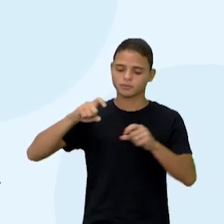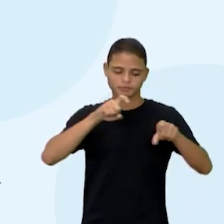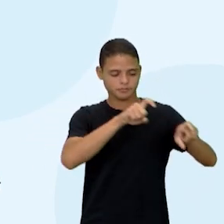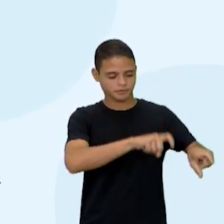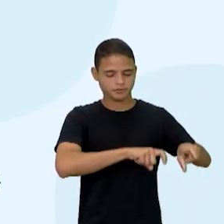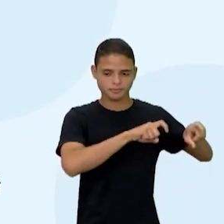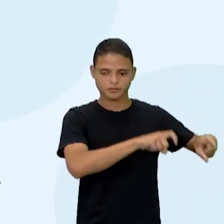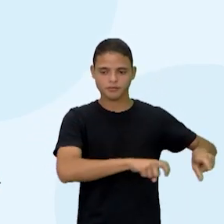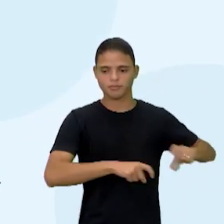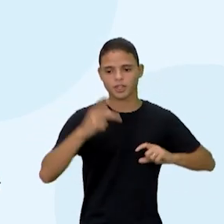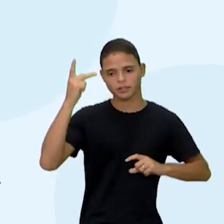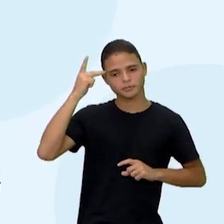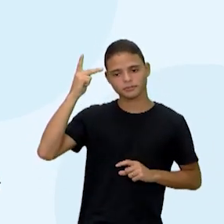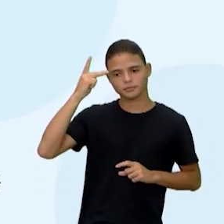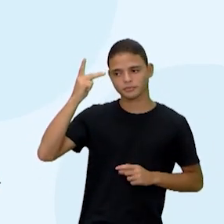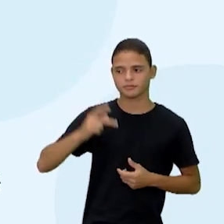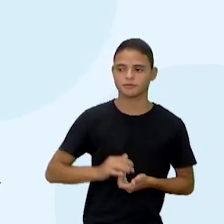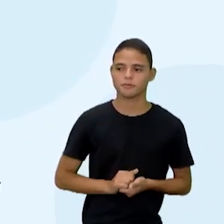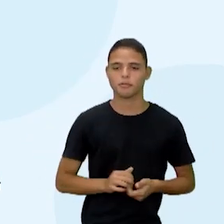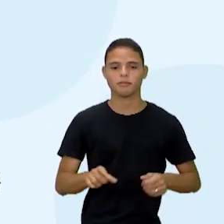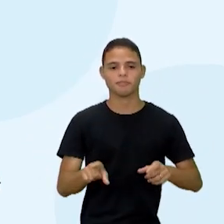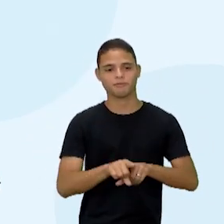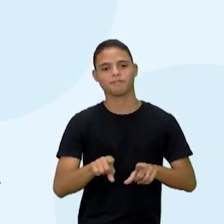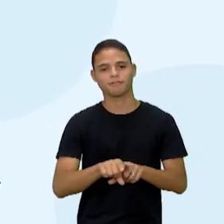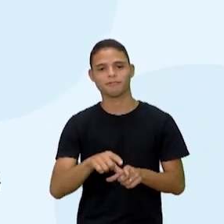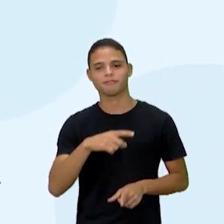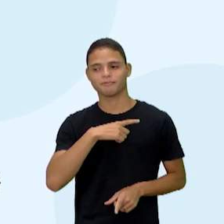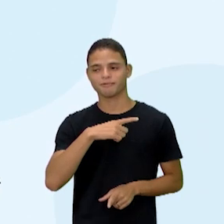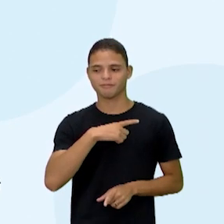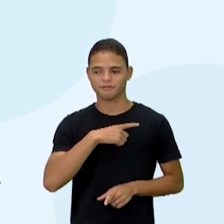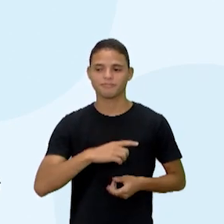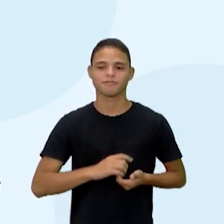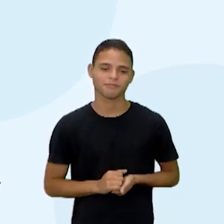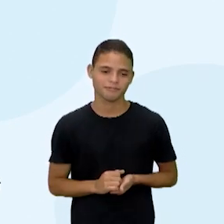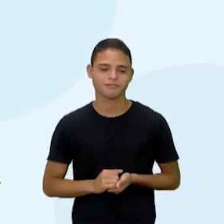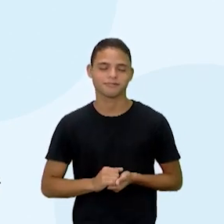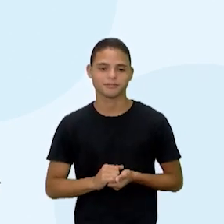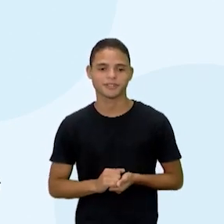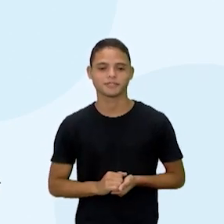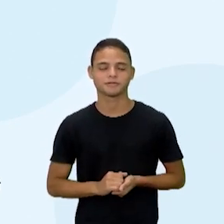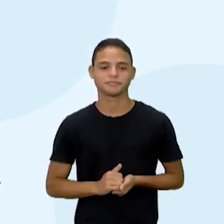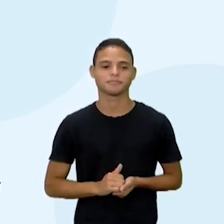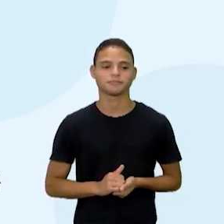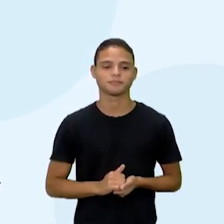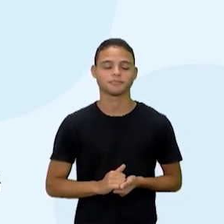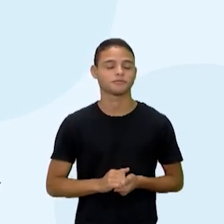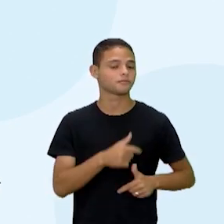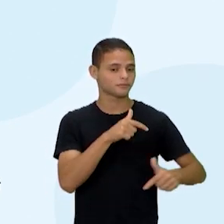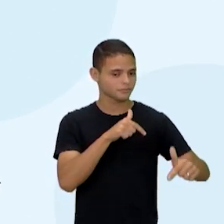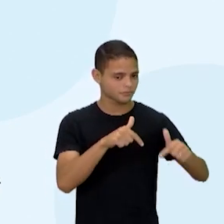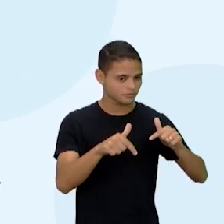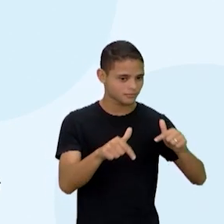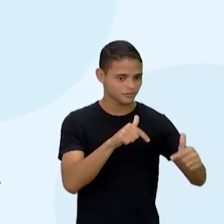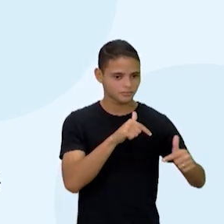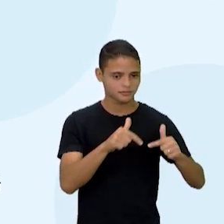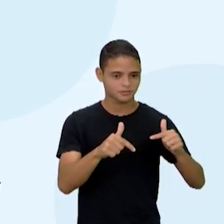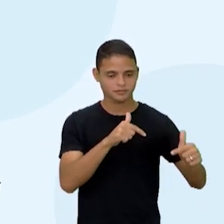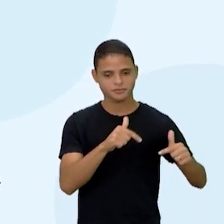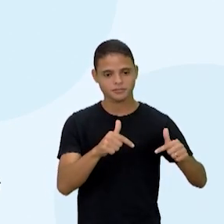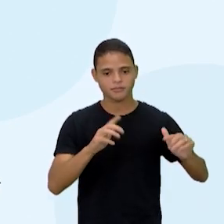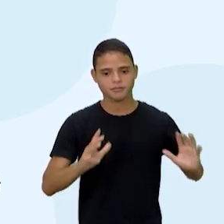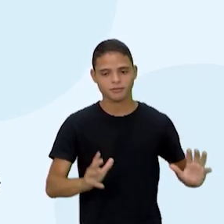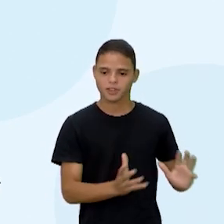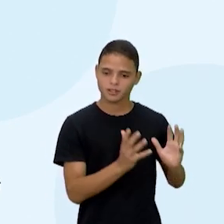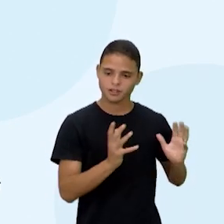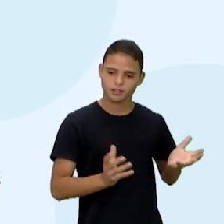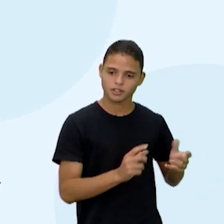Paulo, e a gente fez a implantação do modelo de enriquecimento curricular do Joseph Renzulli, trabalhando com o enriquecimento